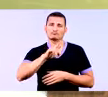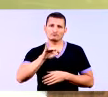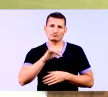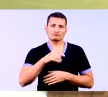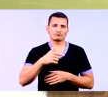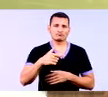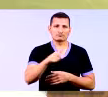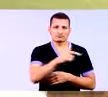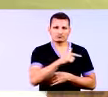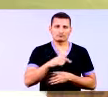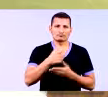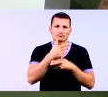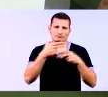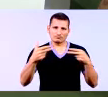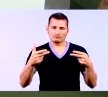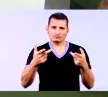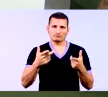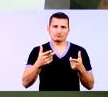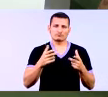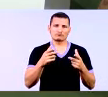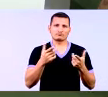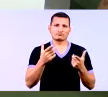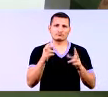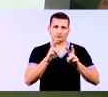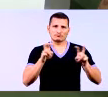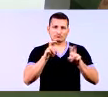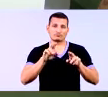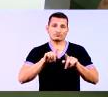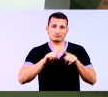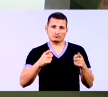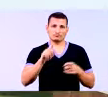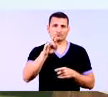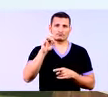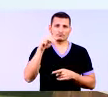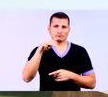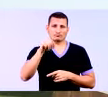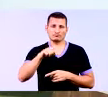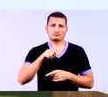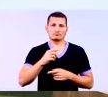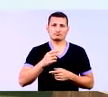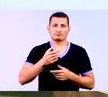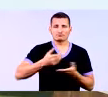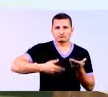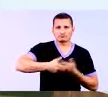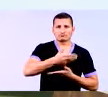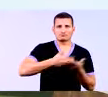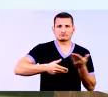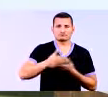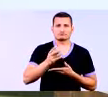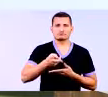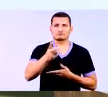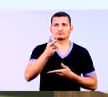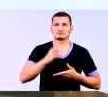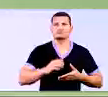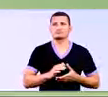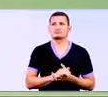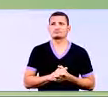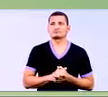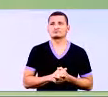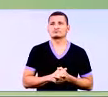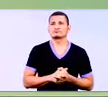demais componentes do computador, mas com a memória RAM é a definitiva comunicação. Exatamente, é como se fosse o meio de campo e o nosso centroavante lá, que não está